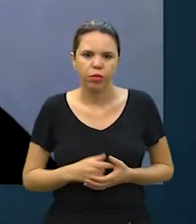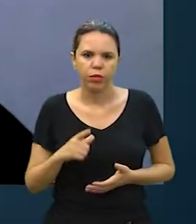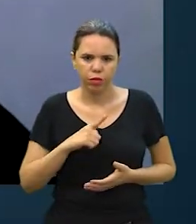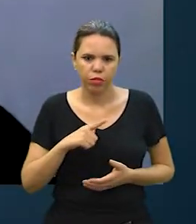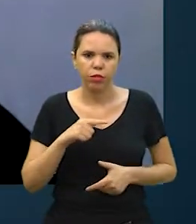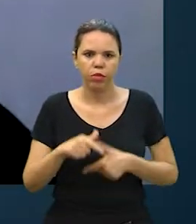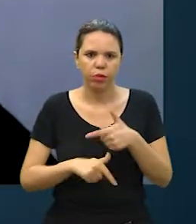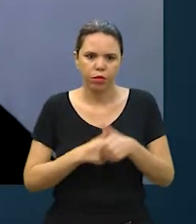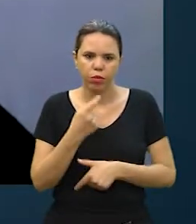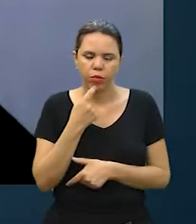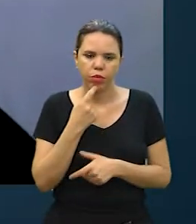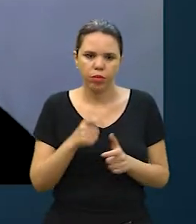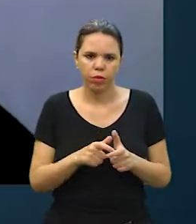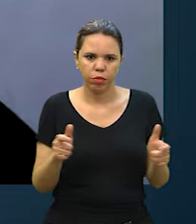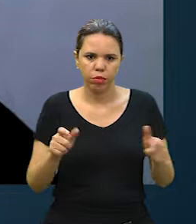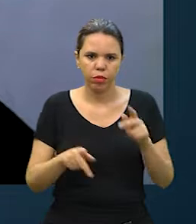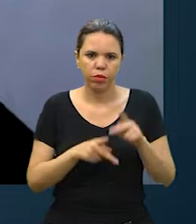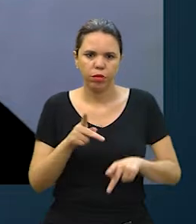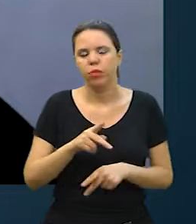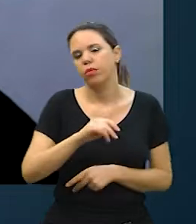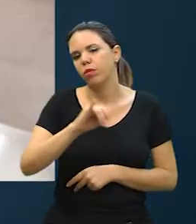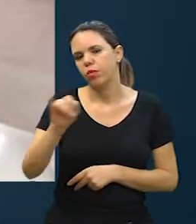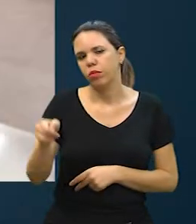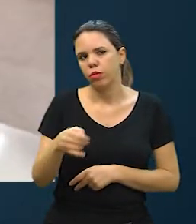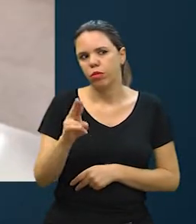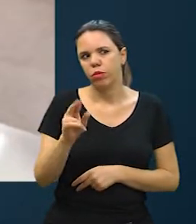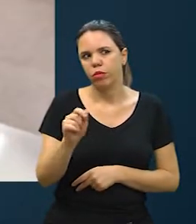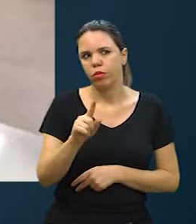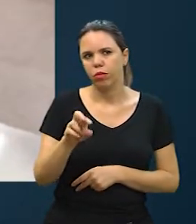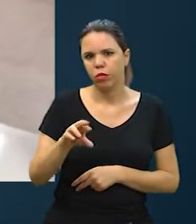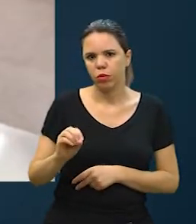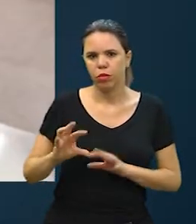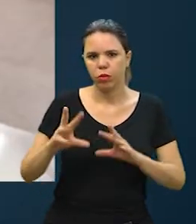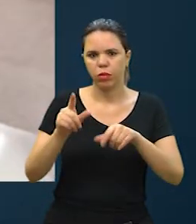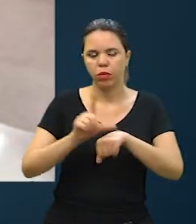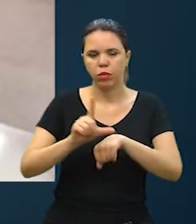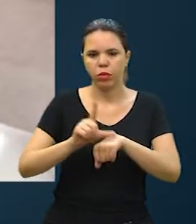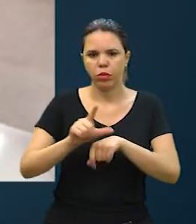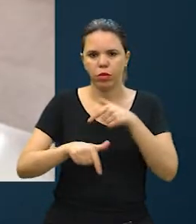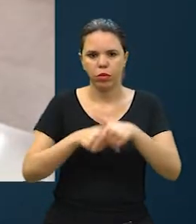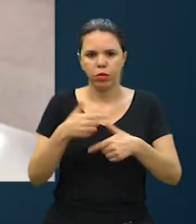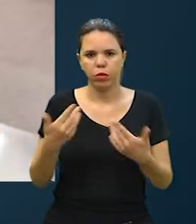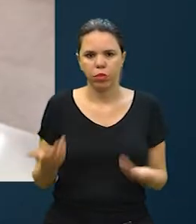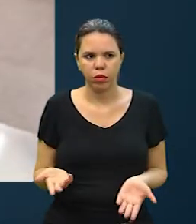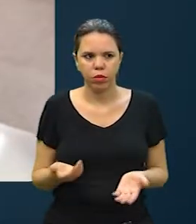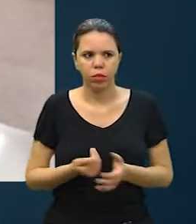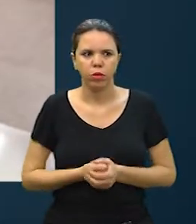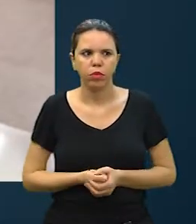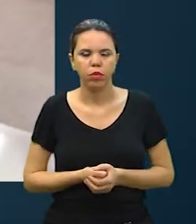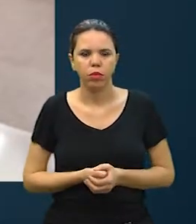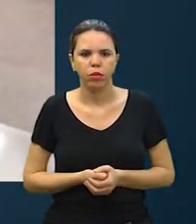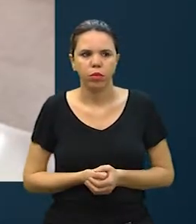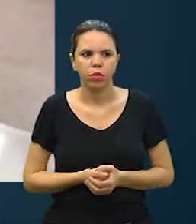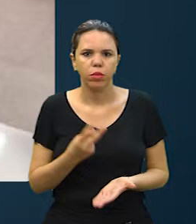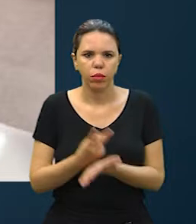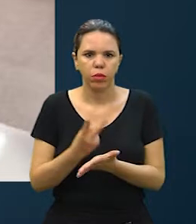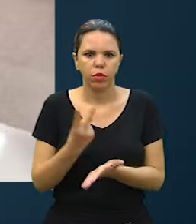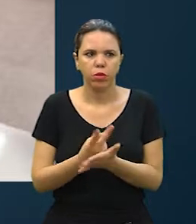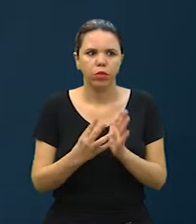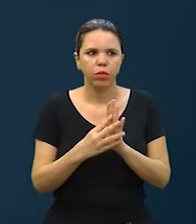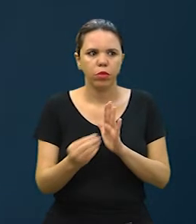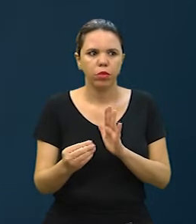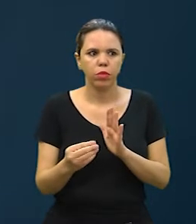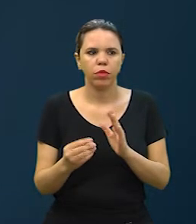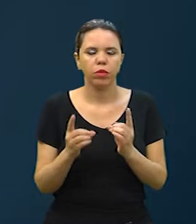tem operação em Campina Grande, João Pessoa, Juazeiro. Todas as lojas trabalham com os mesmos modelos